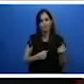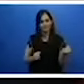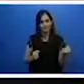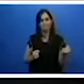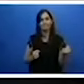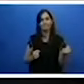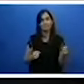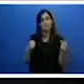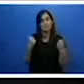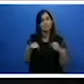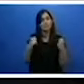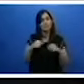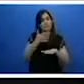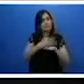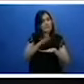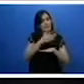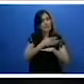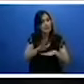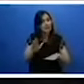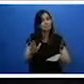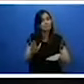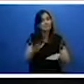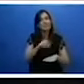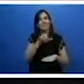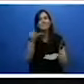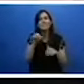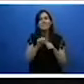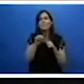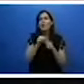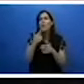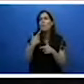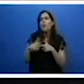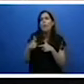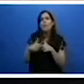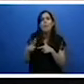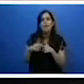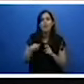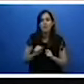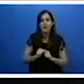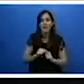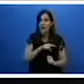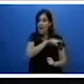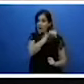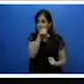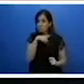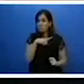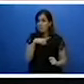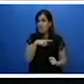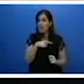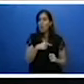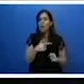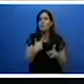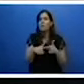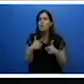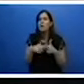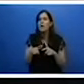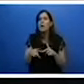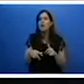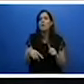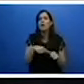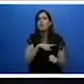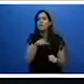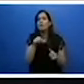vão precisar treinar a mãozinha e copiar os problemas, tá? Então aqui nós temos algumas situações problemas. Vocês vão resolver que